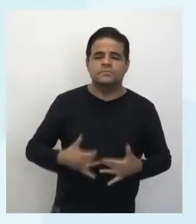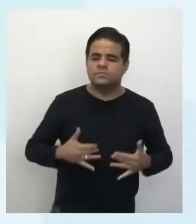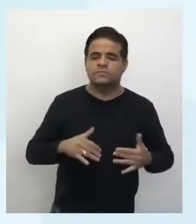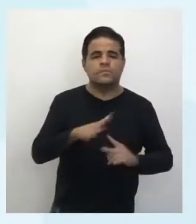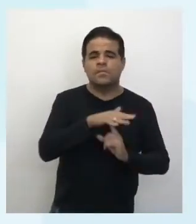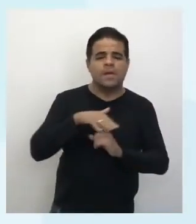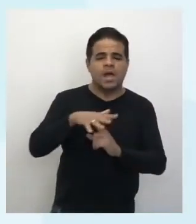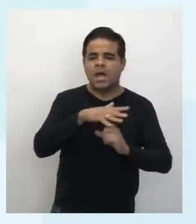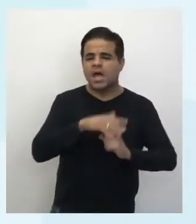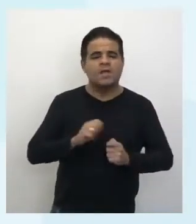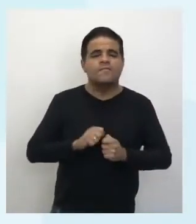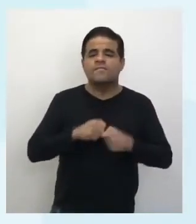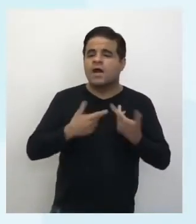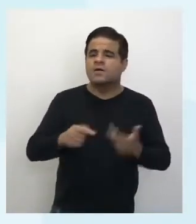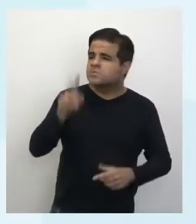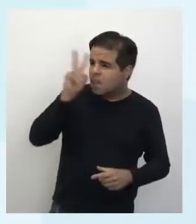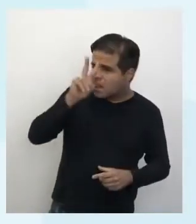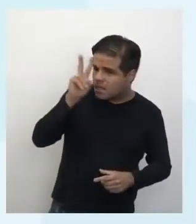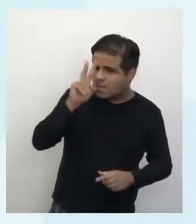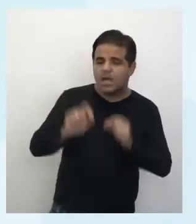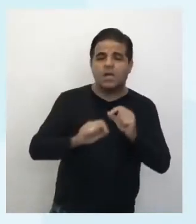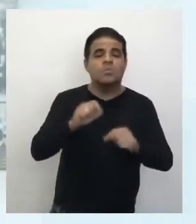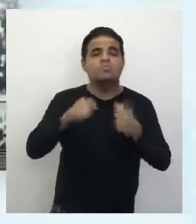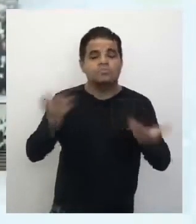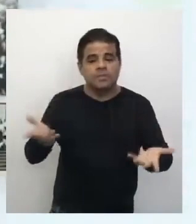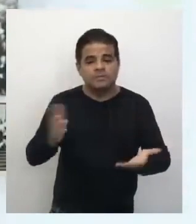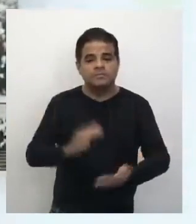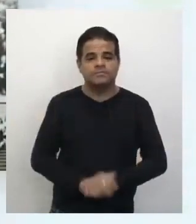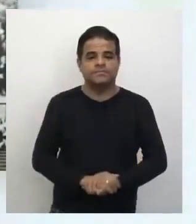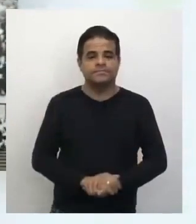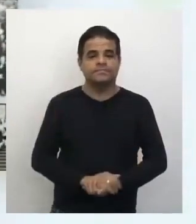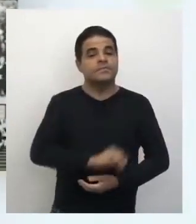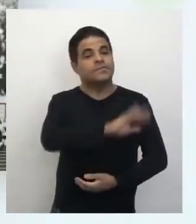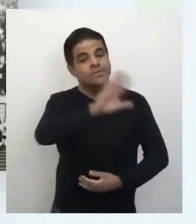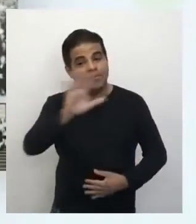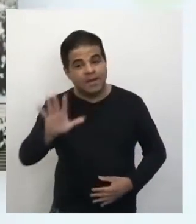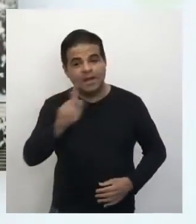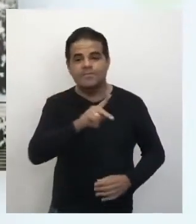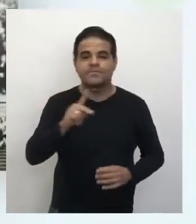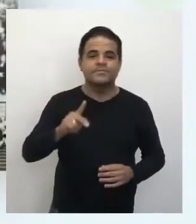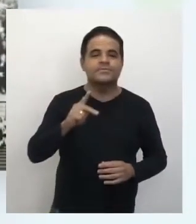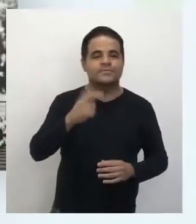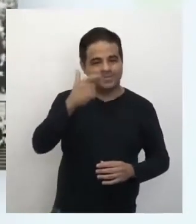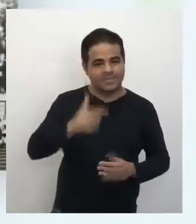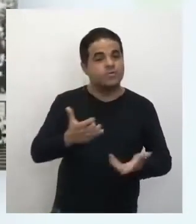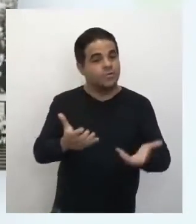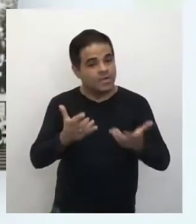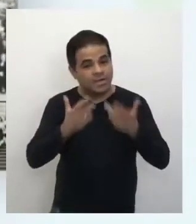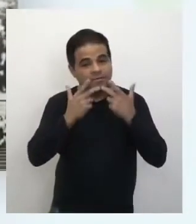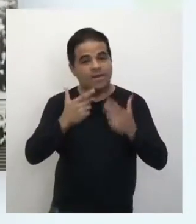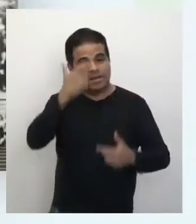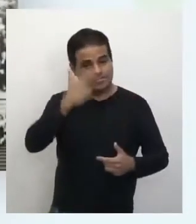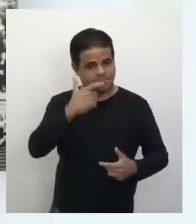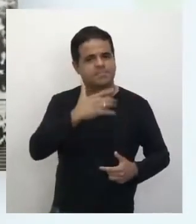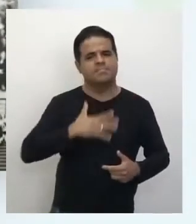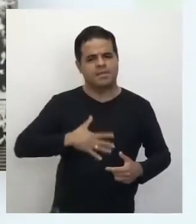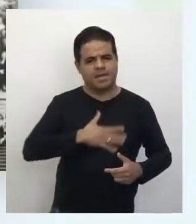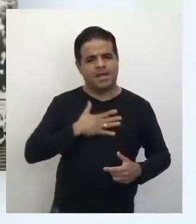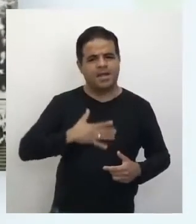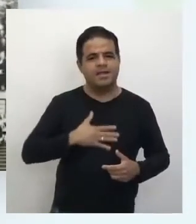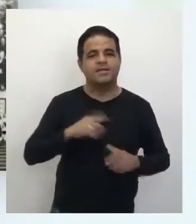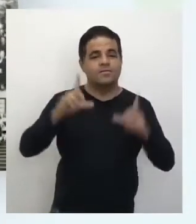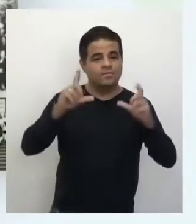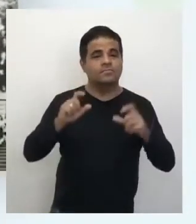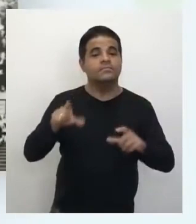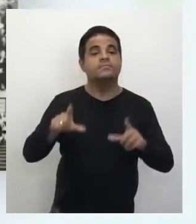Parque do Ibirapuera faz você lembrar. Olá, professor Mauro, tudo bem? Eu também quero falar da minha imagem. Claro, a minha